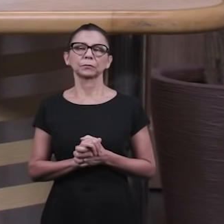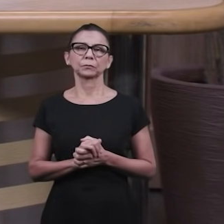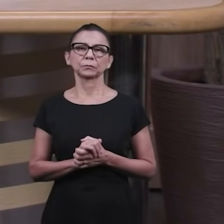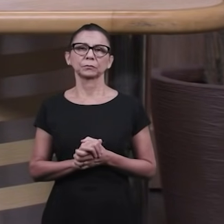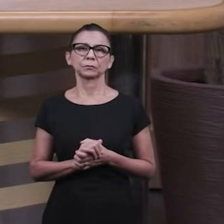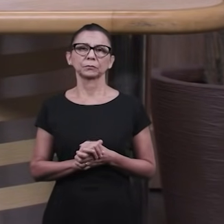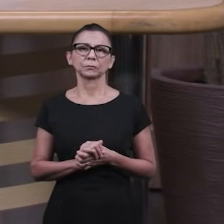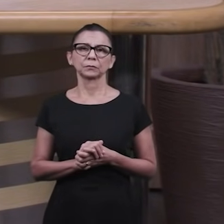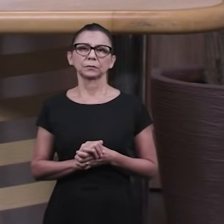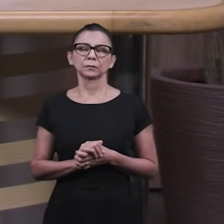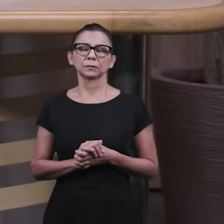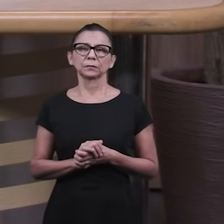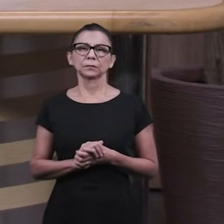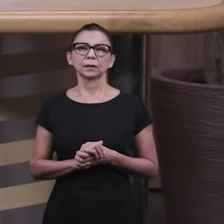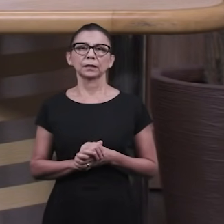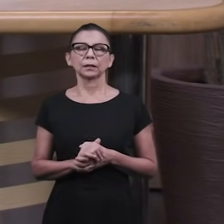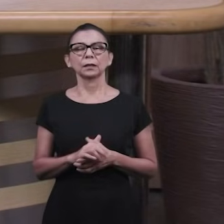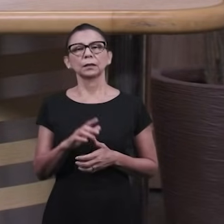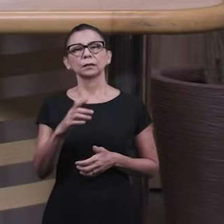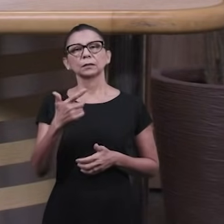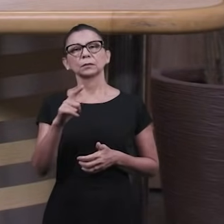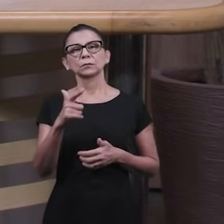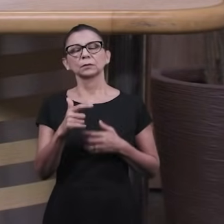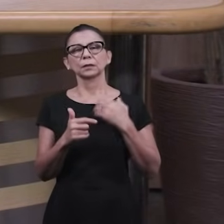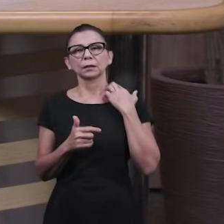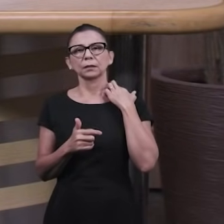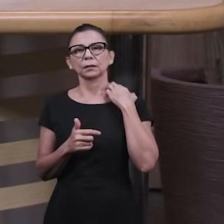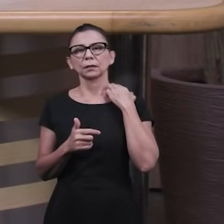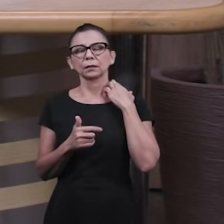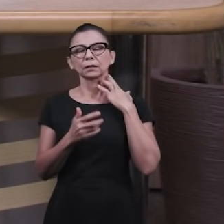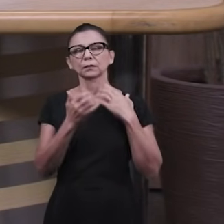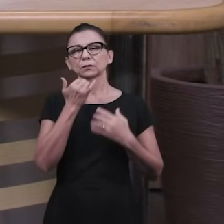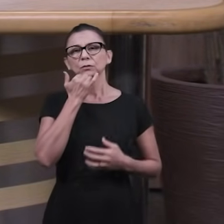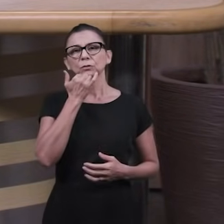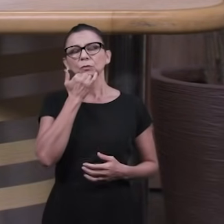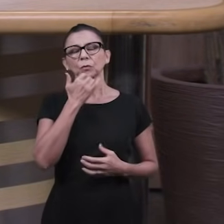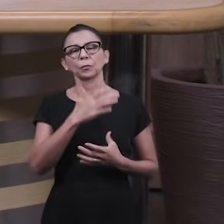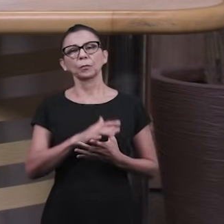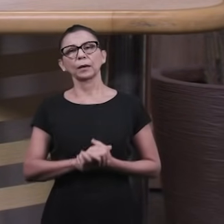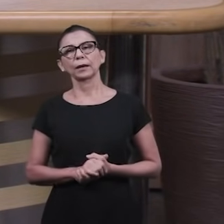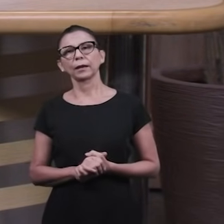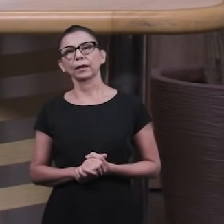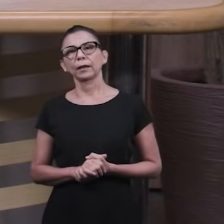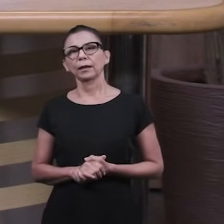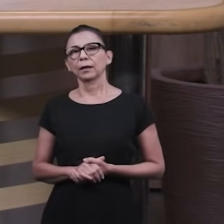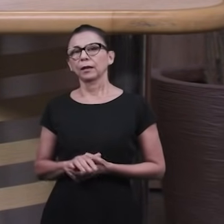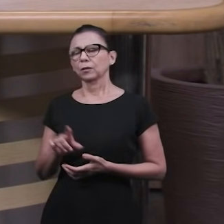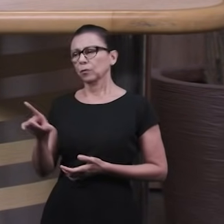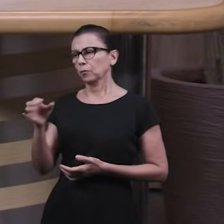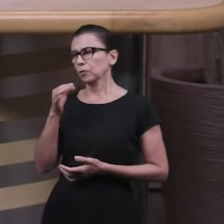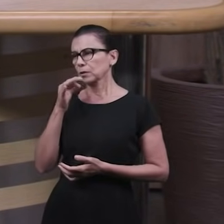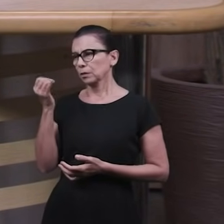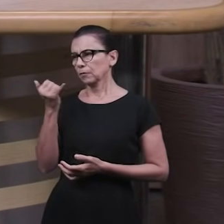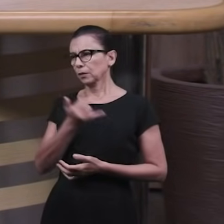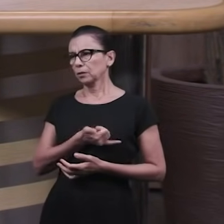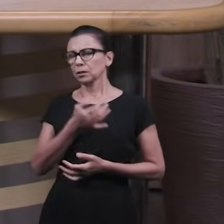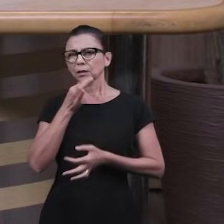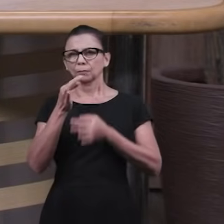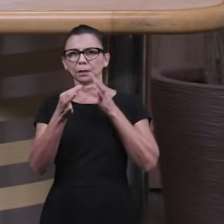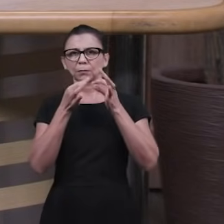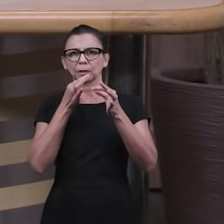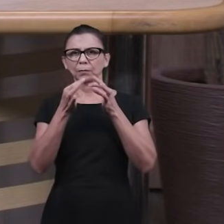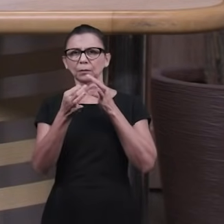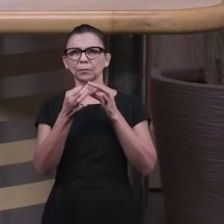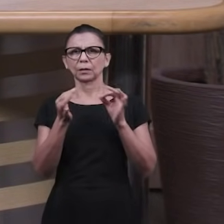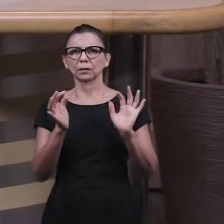contradição, vamos assim dizer, um posicionamento diferente, como você estava dizendo. Não estamos aqui para criticar